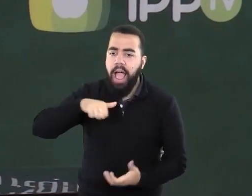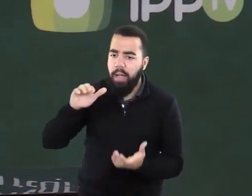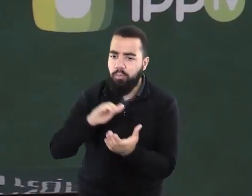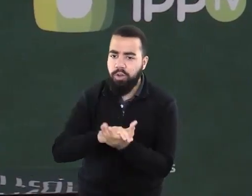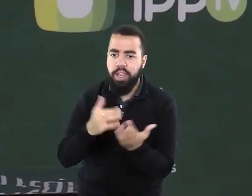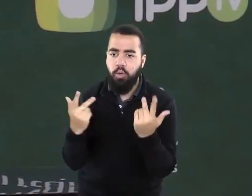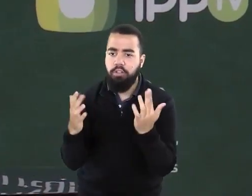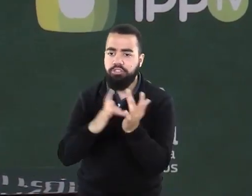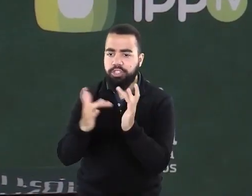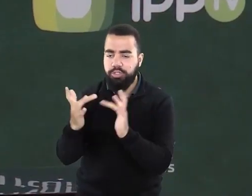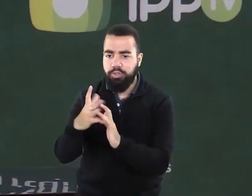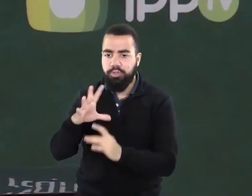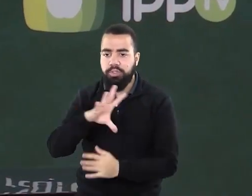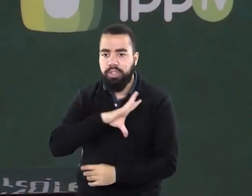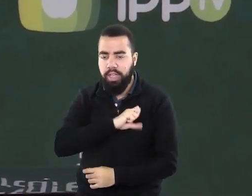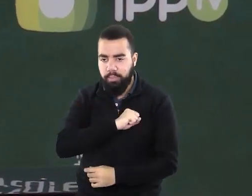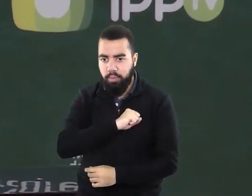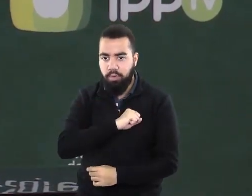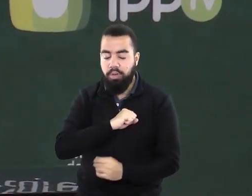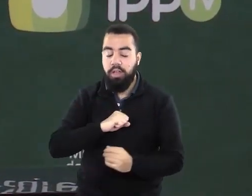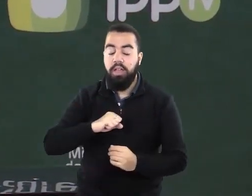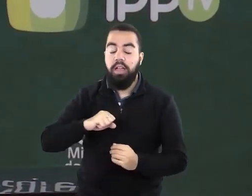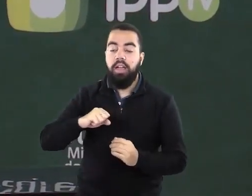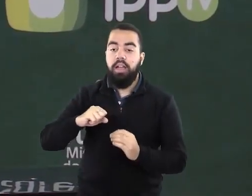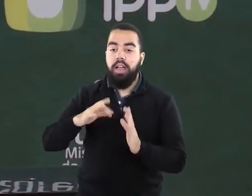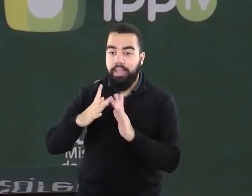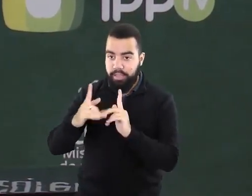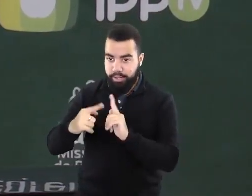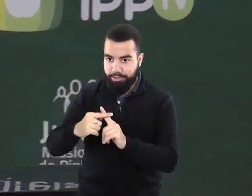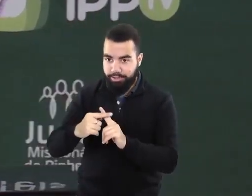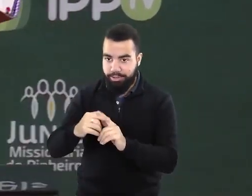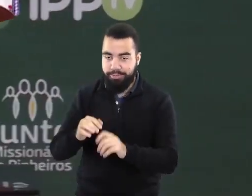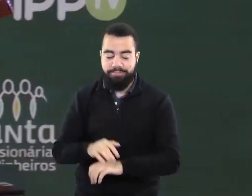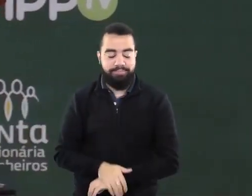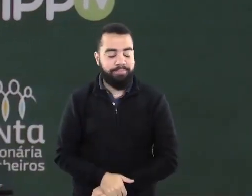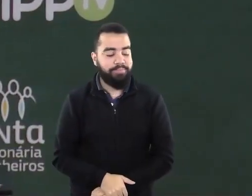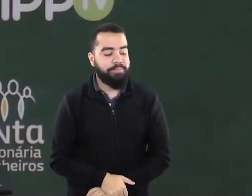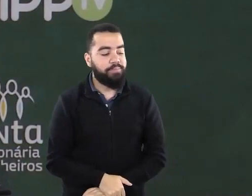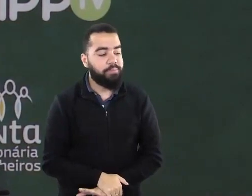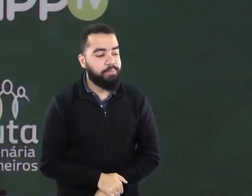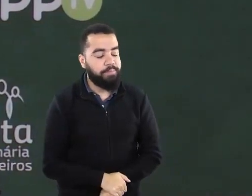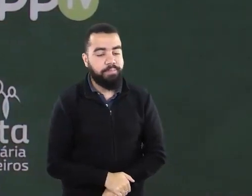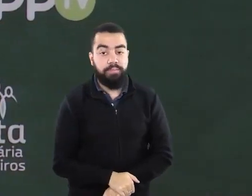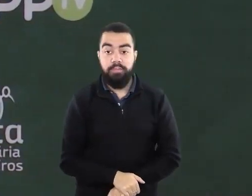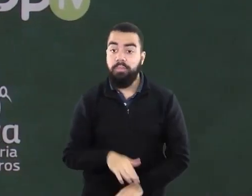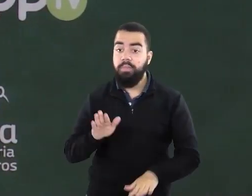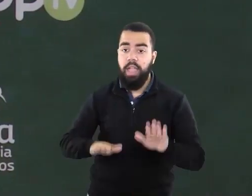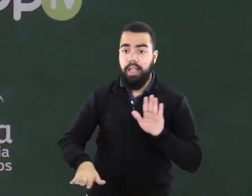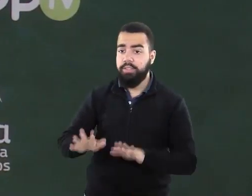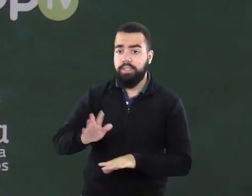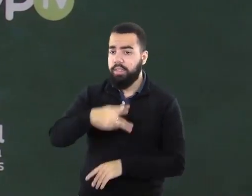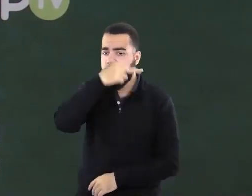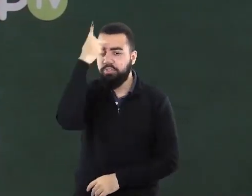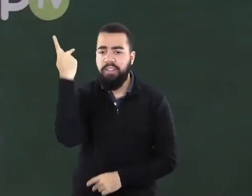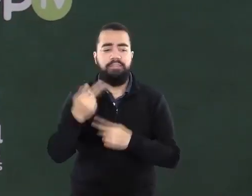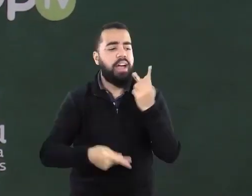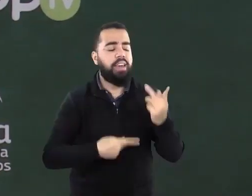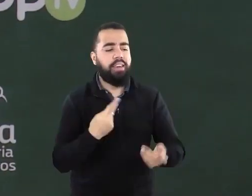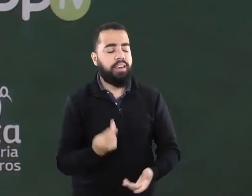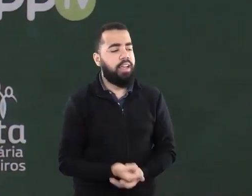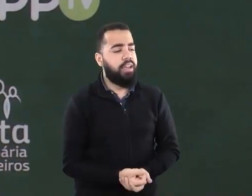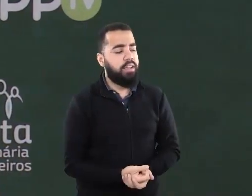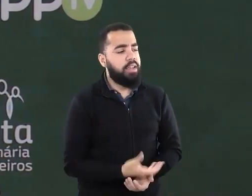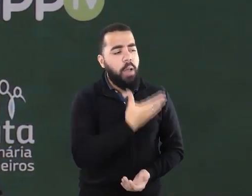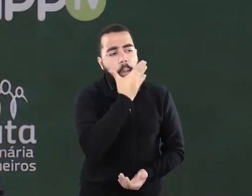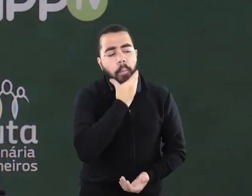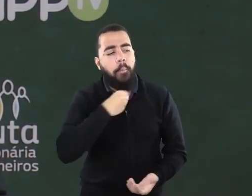em língua portuguesa. O senhor é o doutor no assunto, mas deixa eu dar um pitaco. Às vezes a gente lê, escuta a seguinte pessoa dizer, maridos, amai